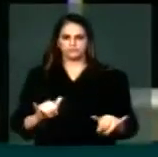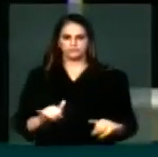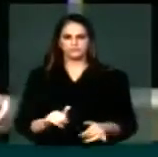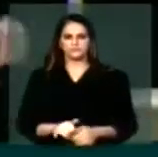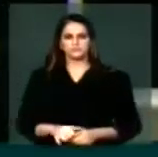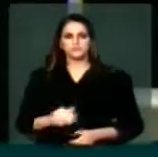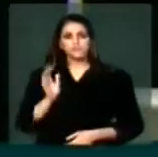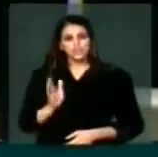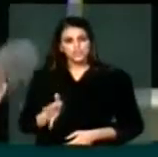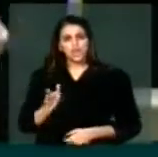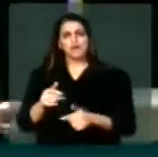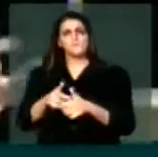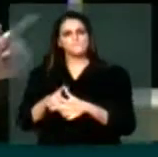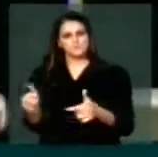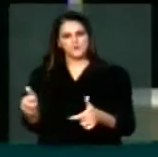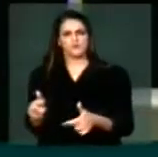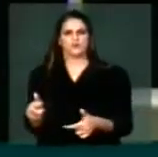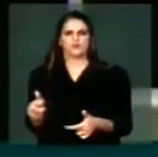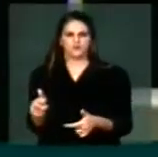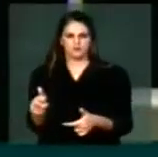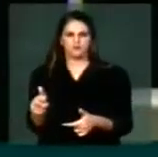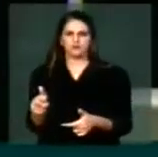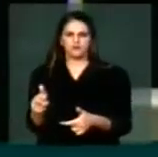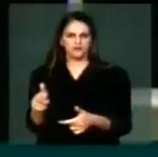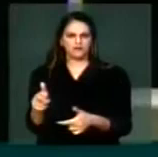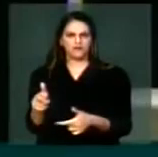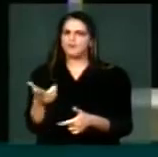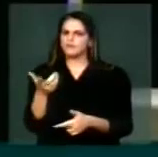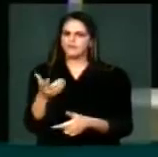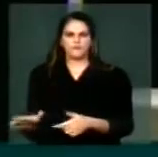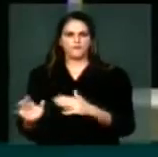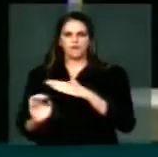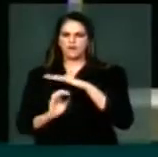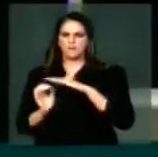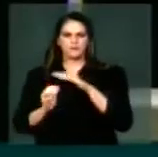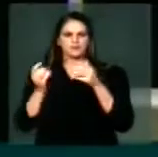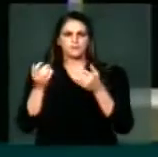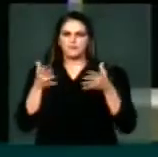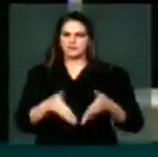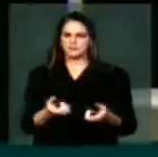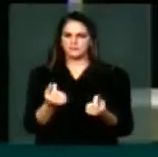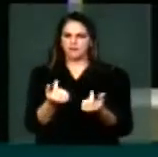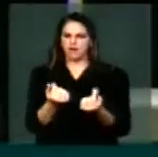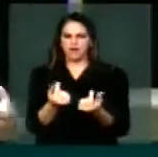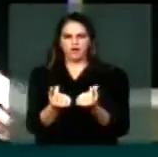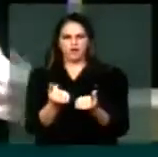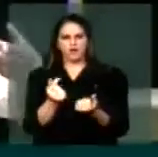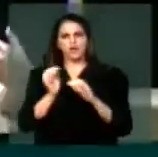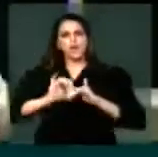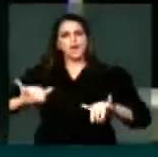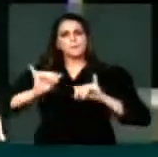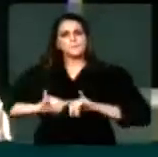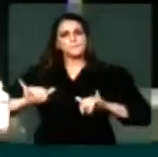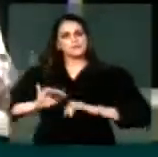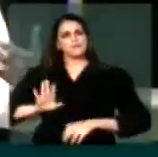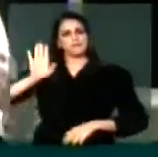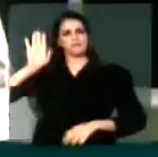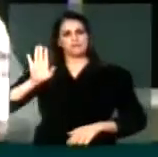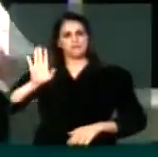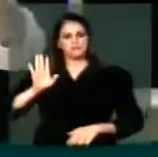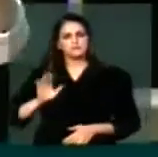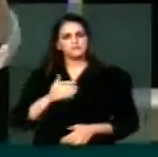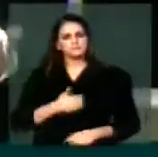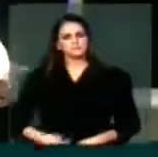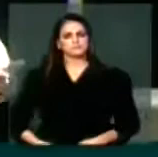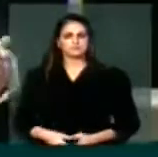Federal, onde já temos maioria impedindo as empresas de contribuírem em campanhas eleitorais. Esse é um chamamento que nós fazemos.